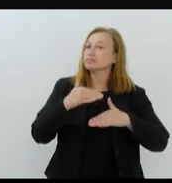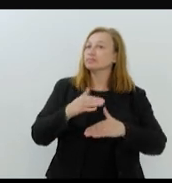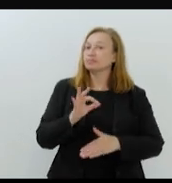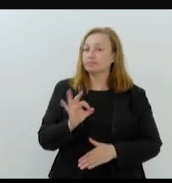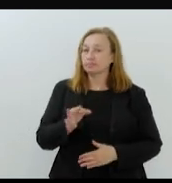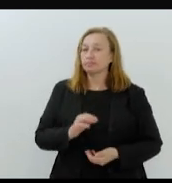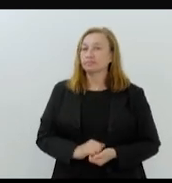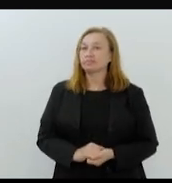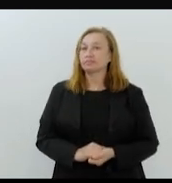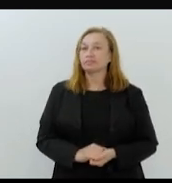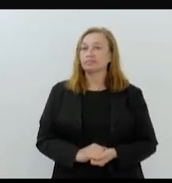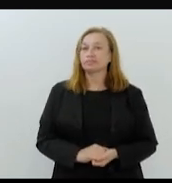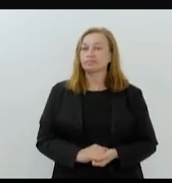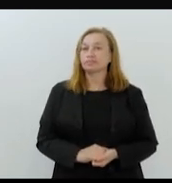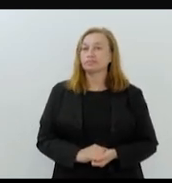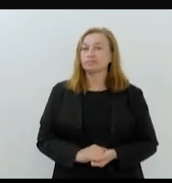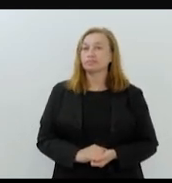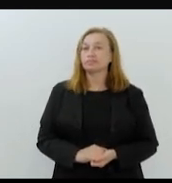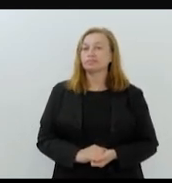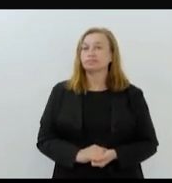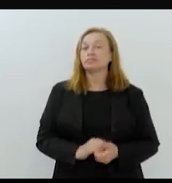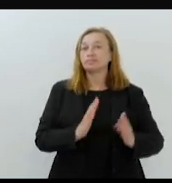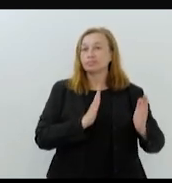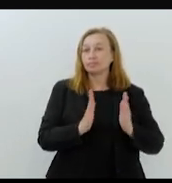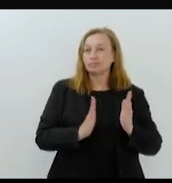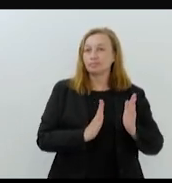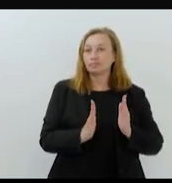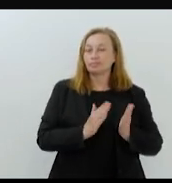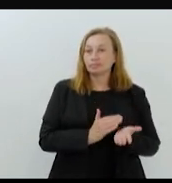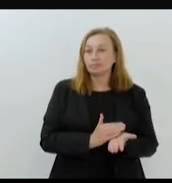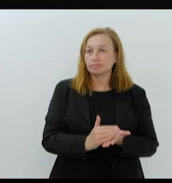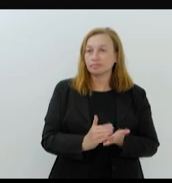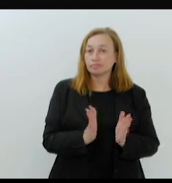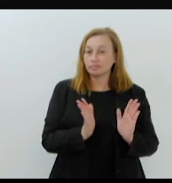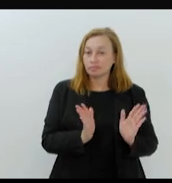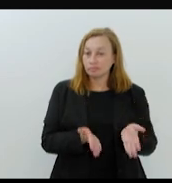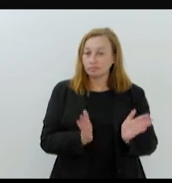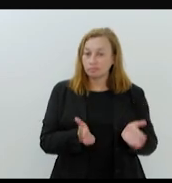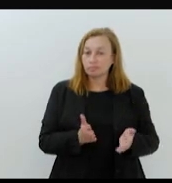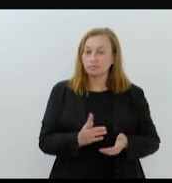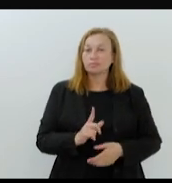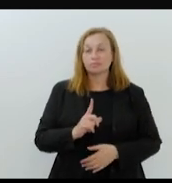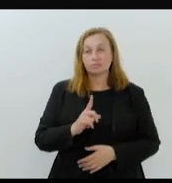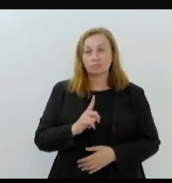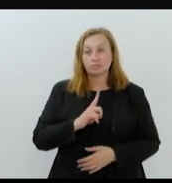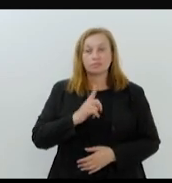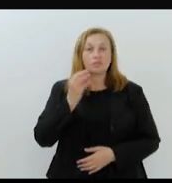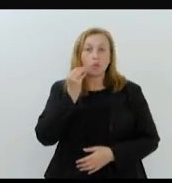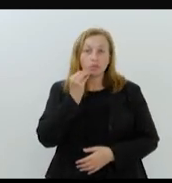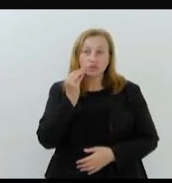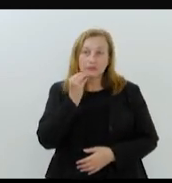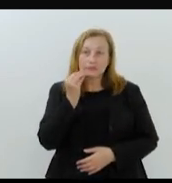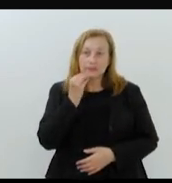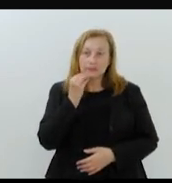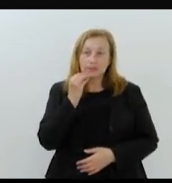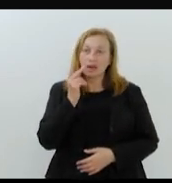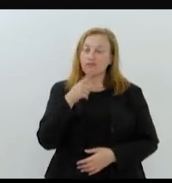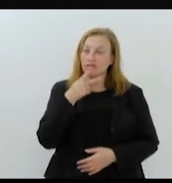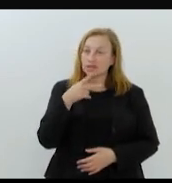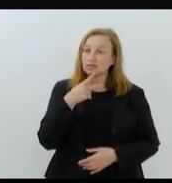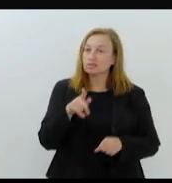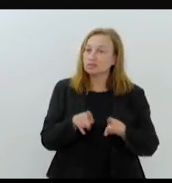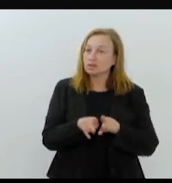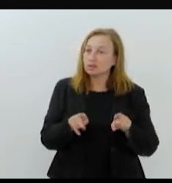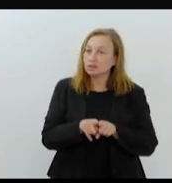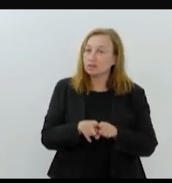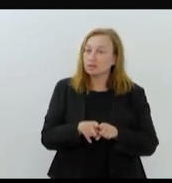plenamente. E no expediente inicial, hoje, eu mesma tive, não é, a oportunidade de estar falando